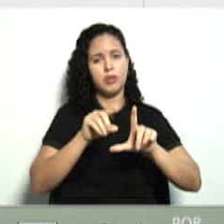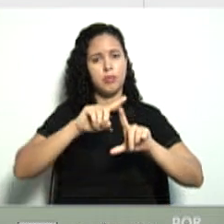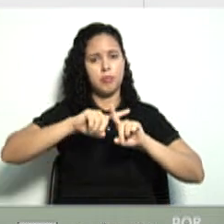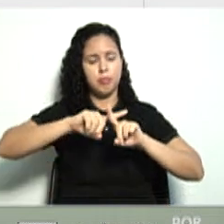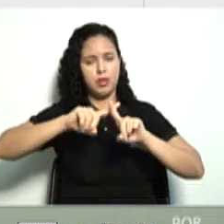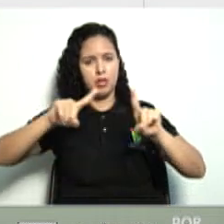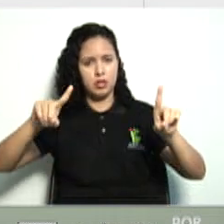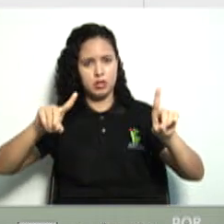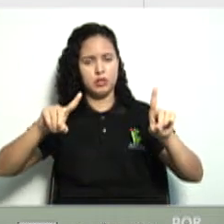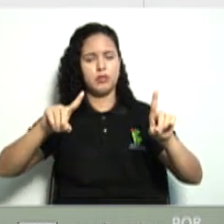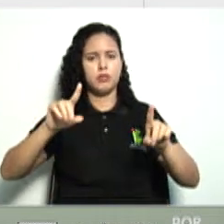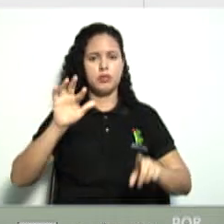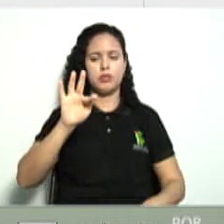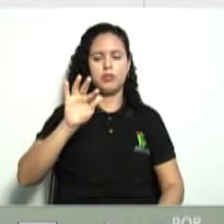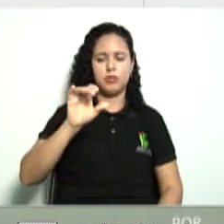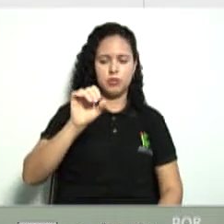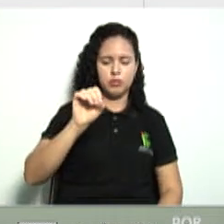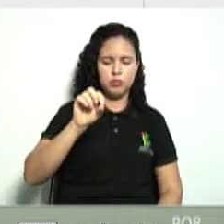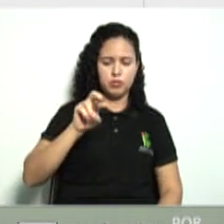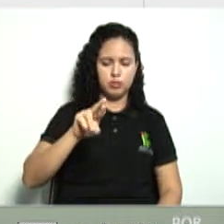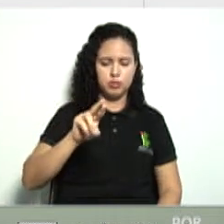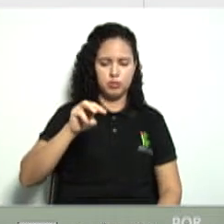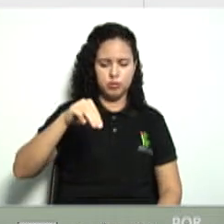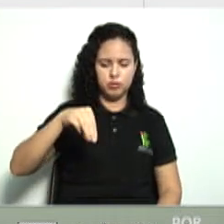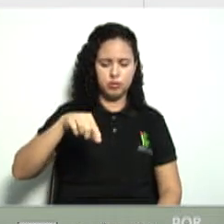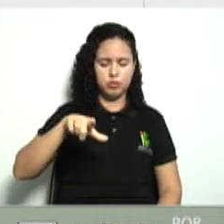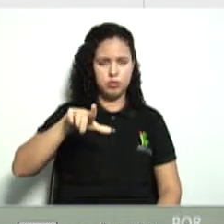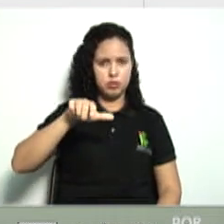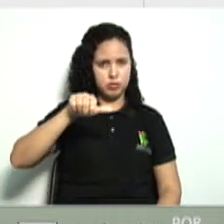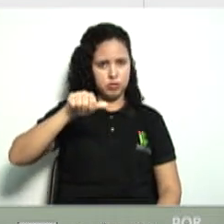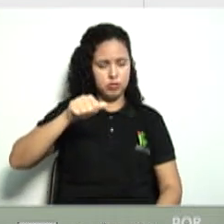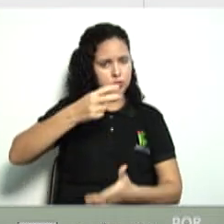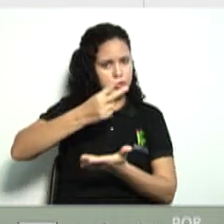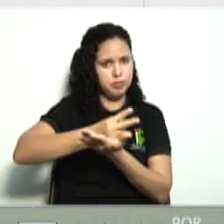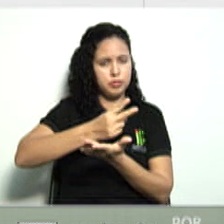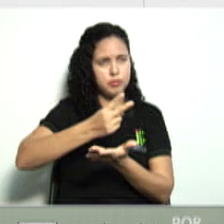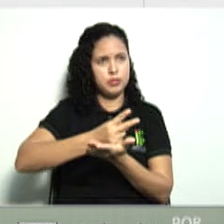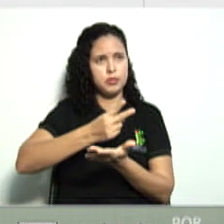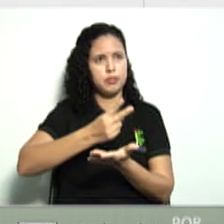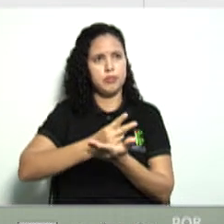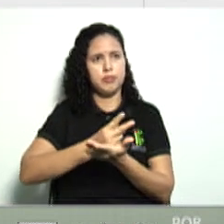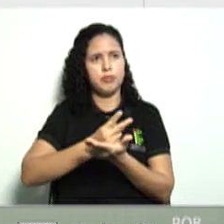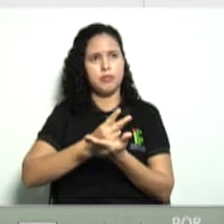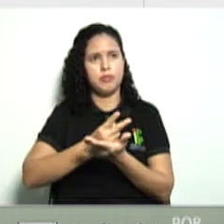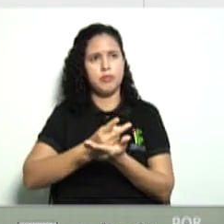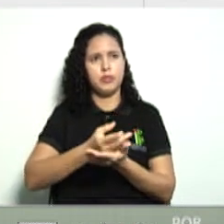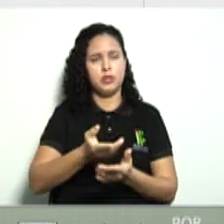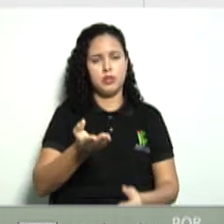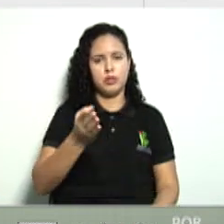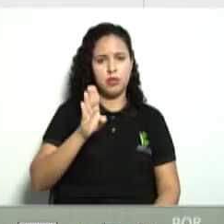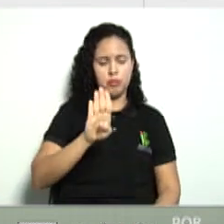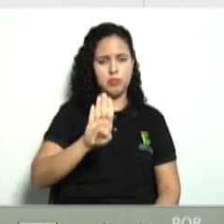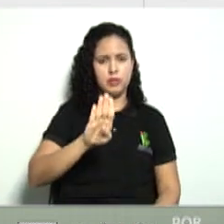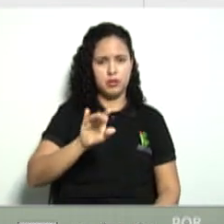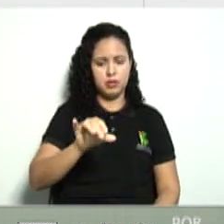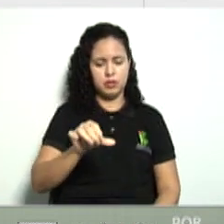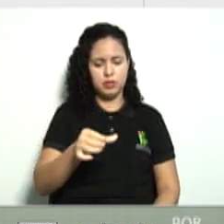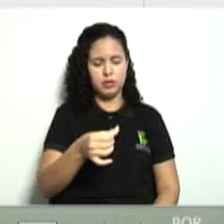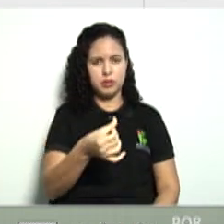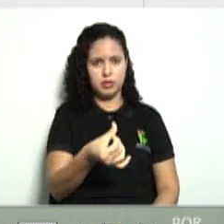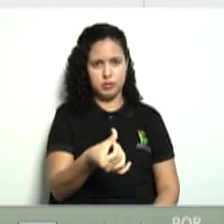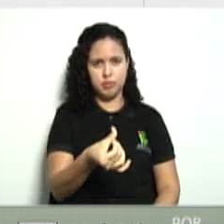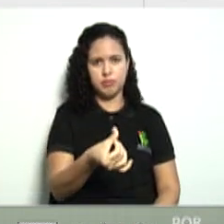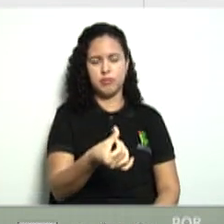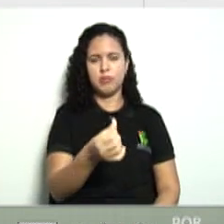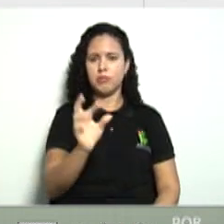Ao invés de ser a célula C3, qual é a célula que a gente está trabalhando agora, Luiz? É isso a mesmo. B6. Isso. E o valor corresponde